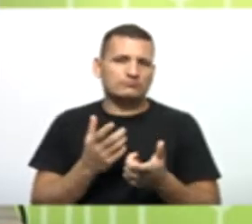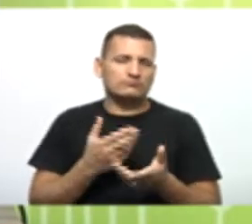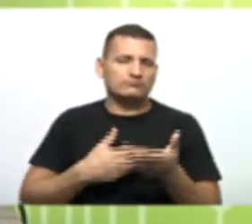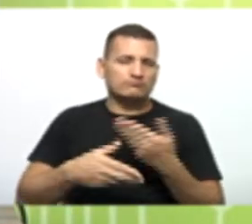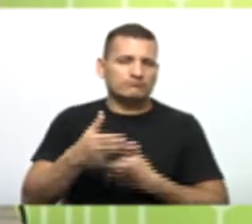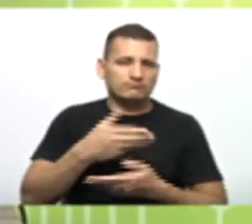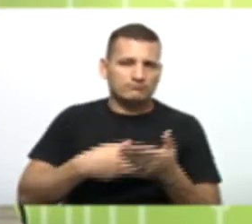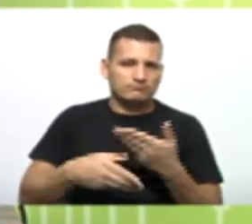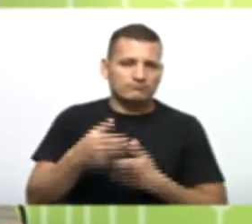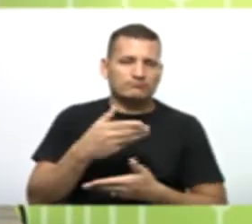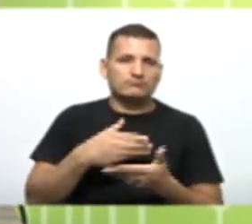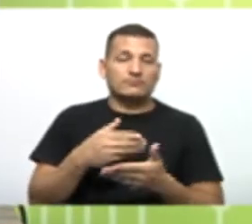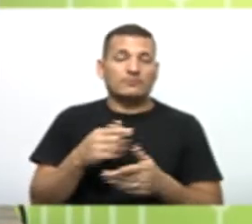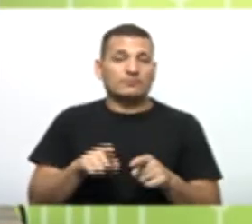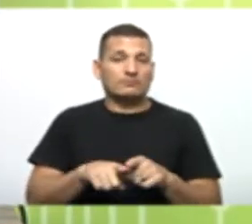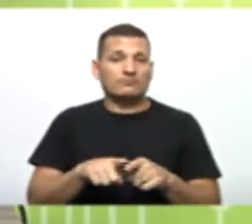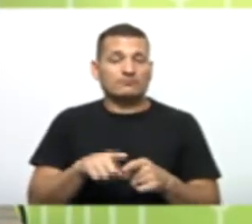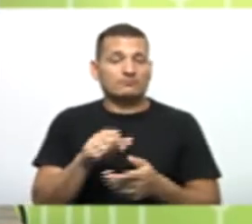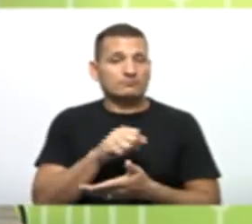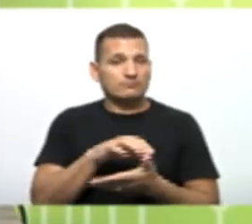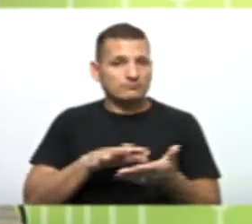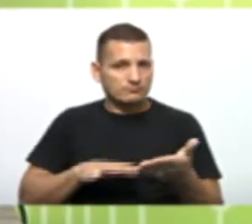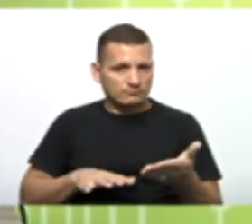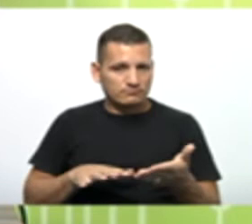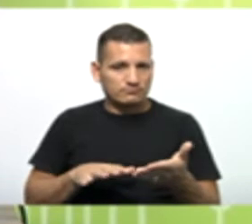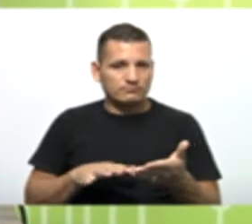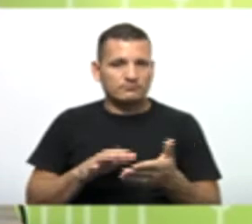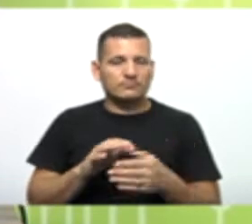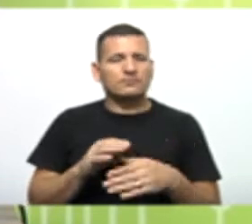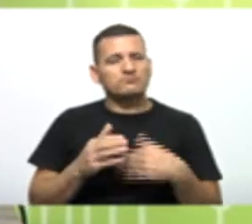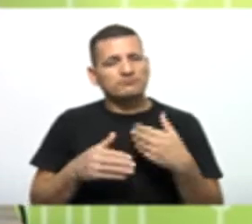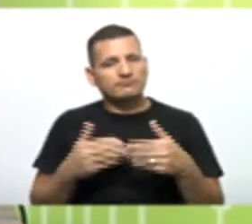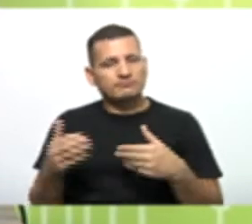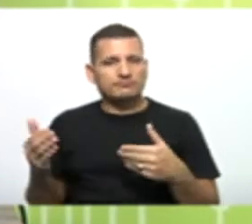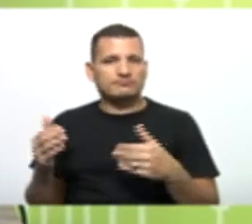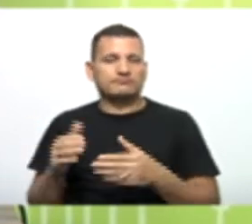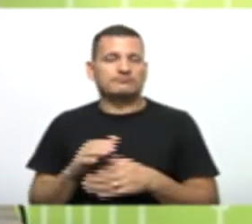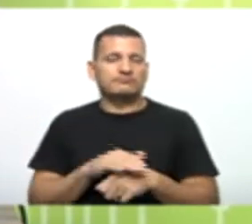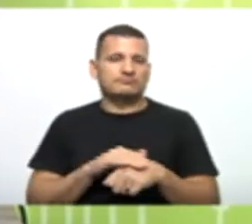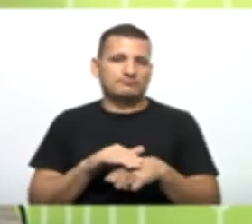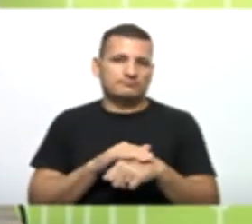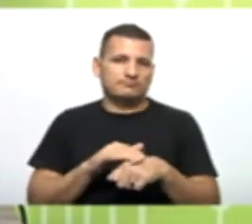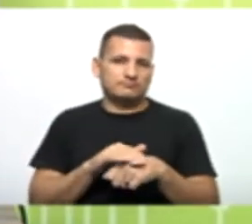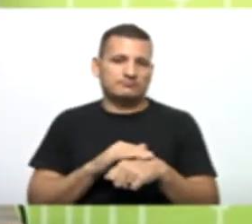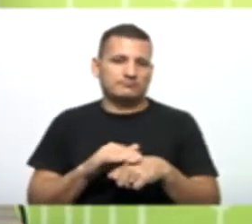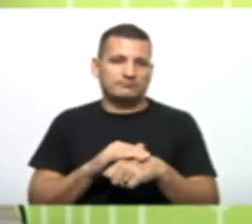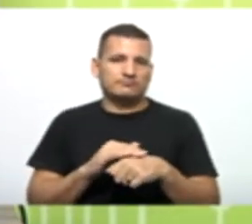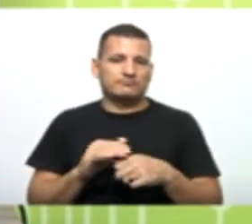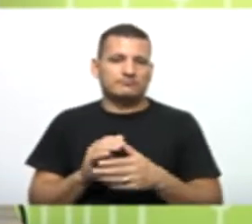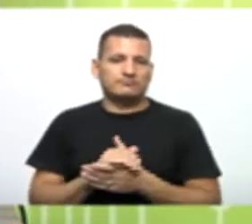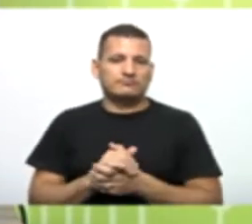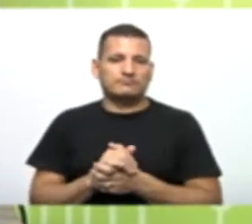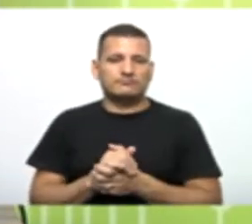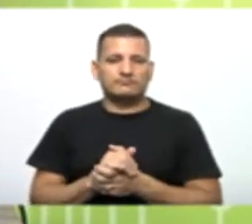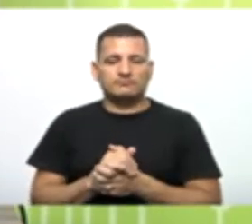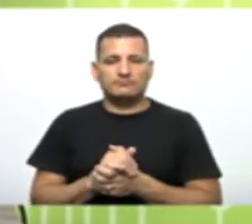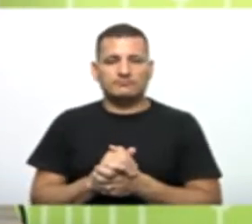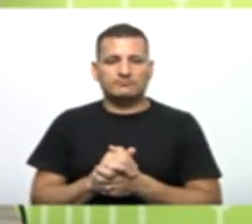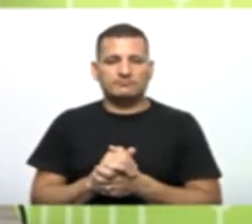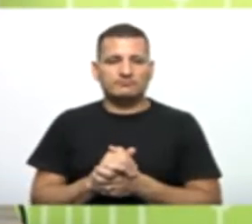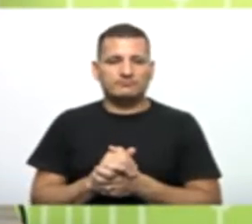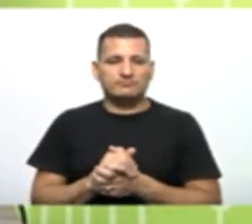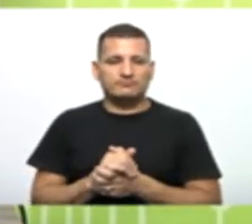de tarefas, de atividades, e a gente vai conversando um pouquinho aí durante o nosso vídeo. Bem,